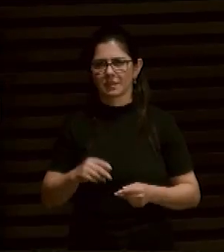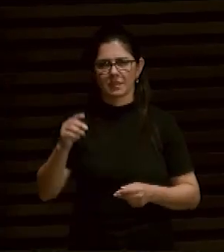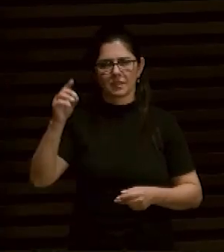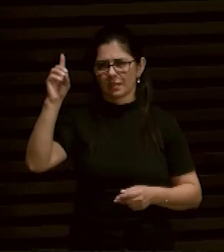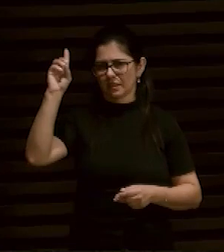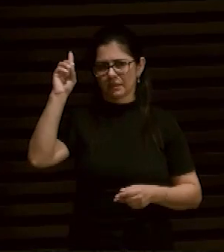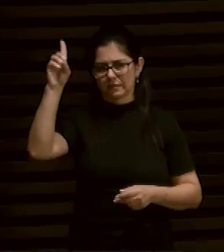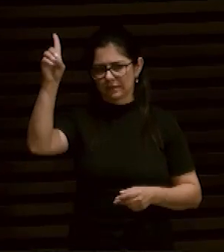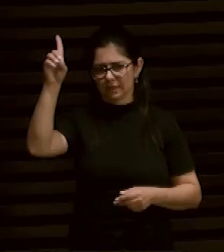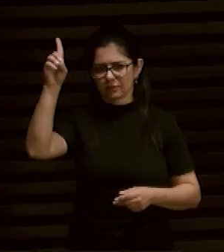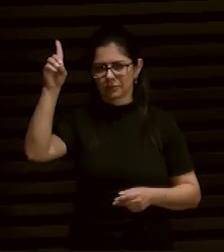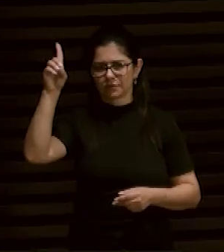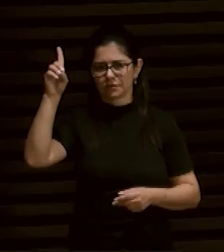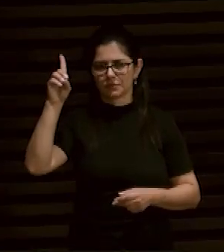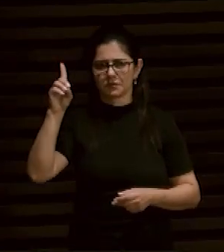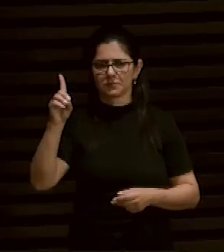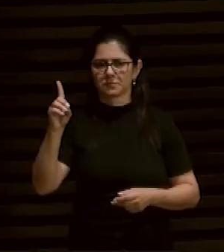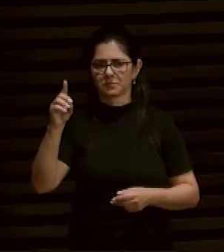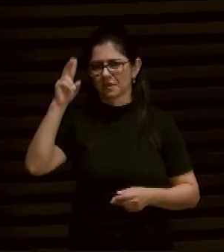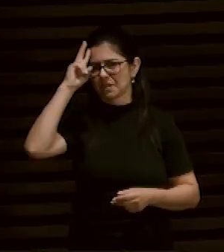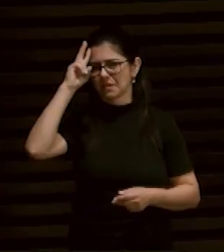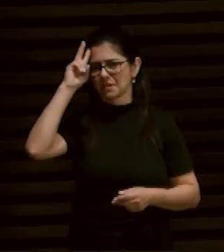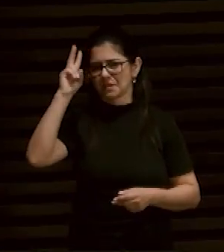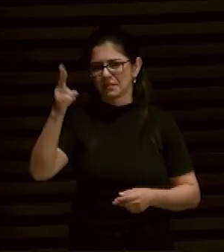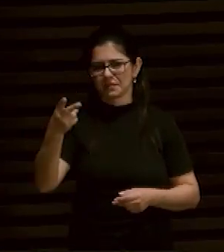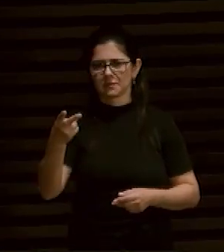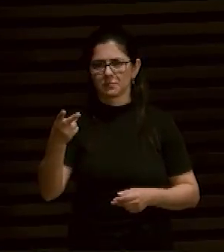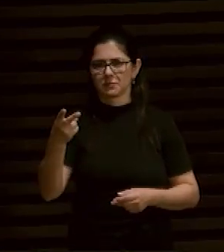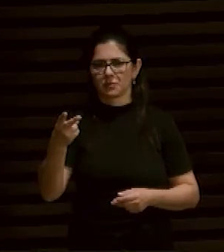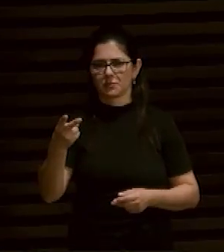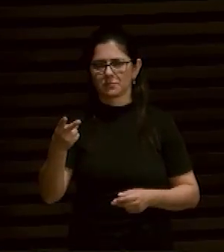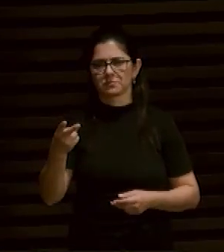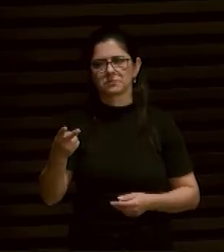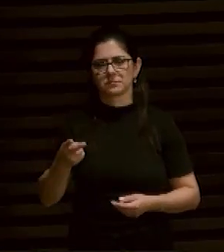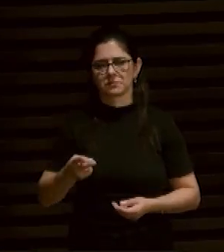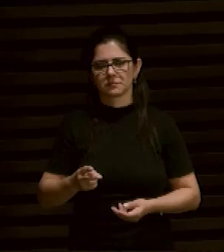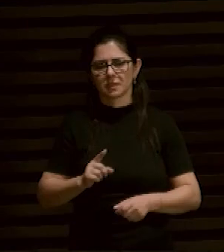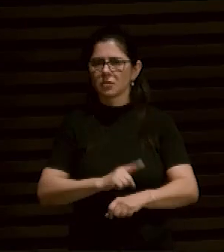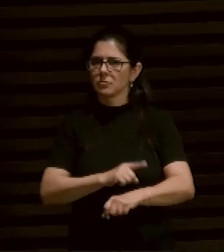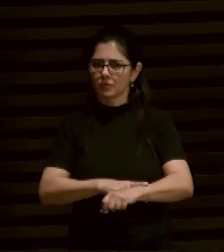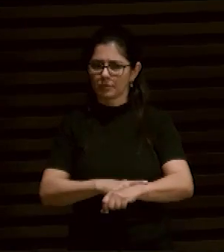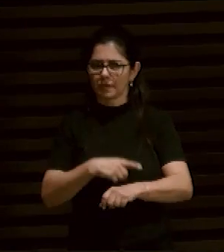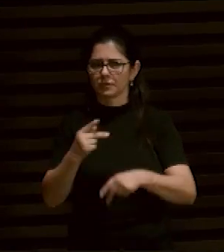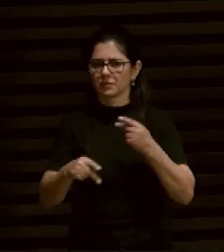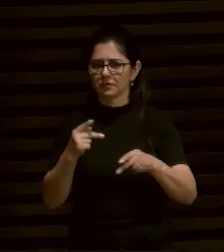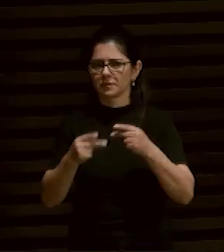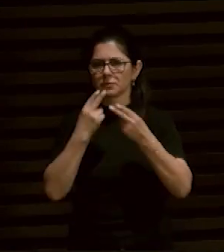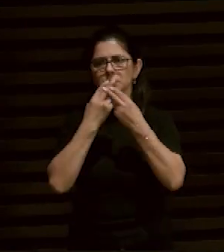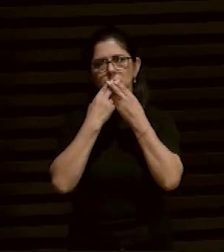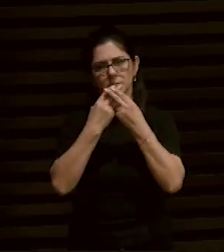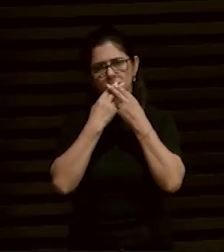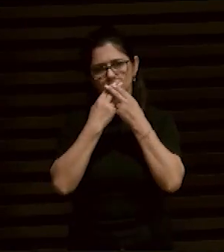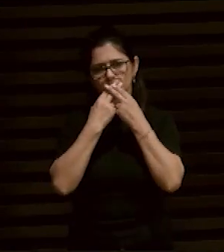mudou de ideia quando eles jejuaram. Deus não mudou de ideia quando eles fizeram que